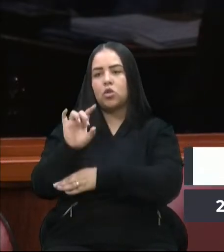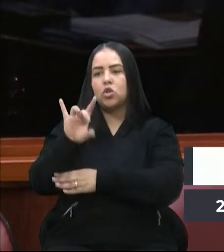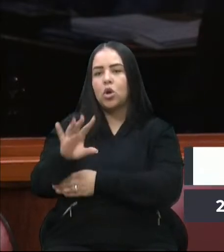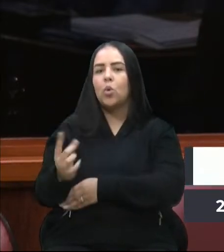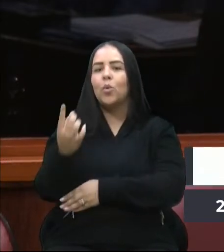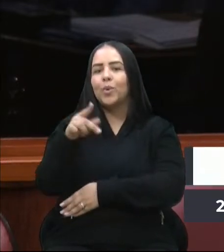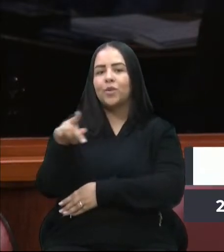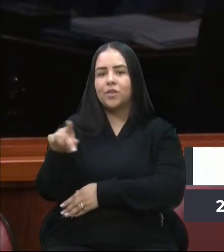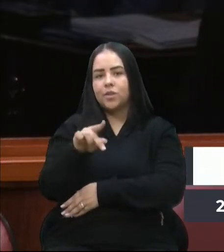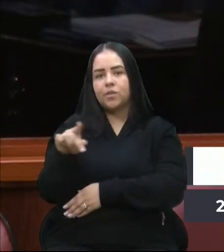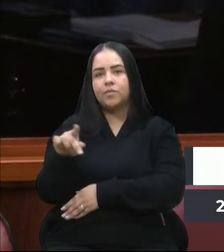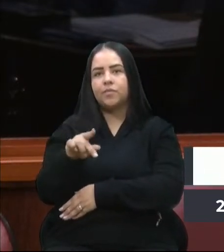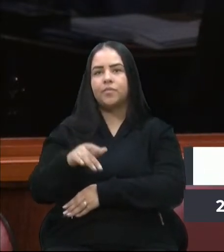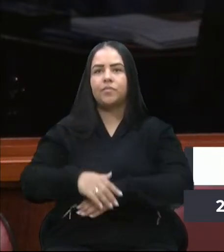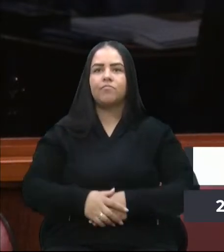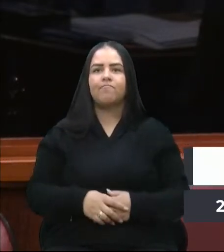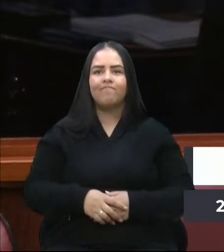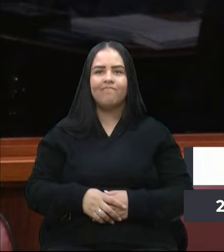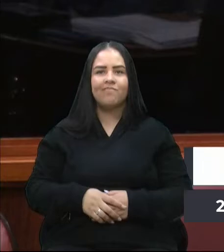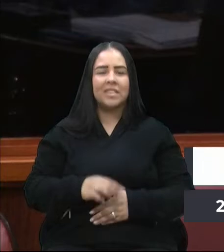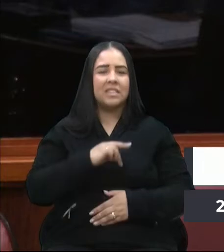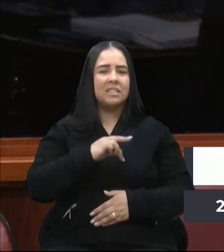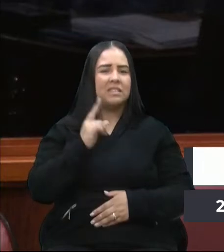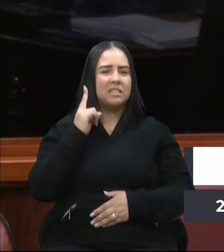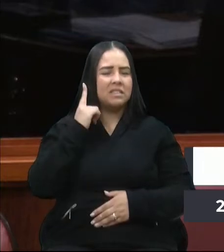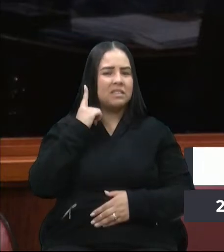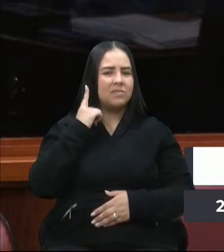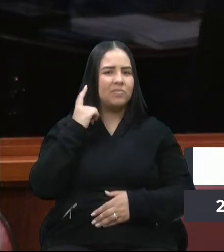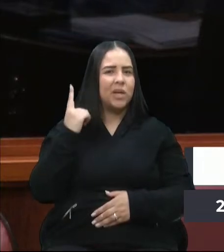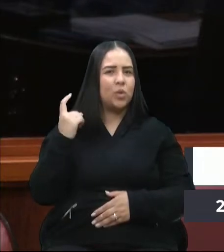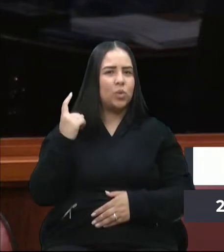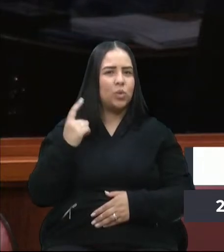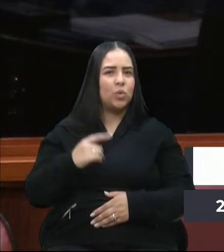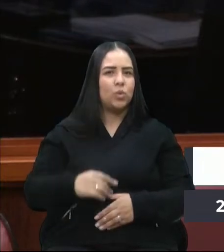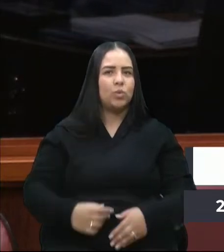professor. Senhora Presidenta...